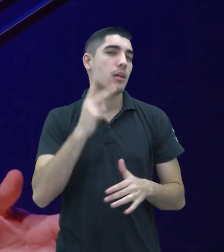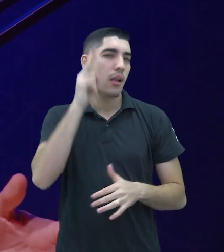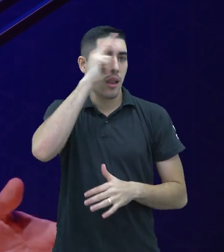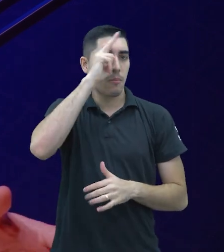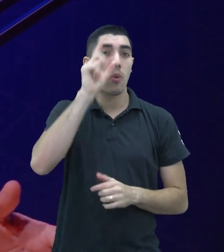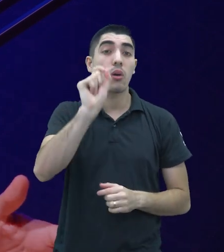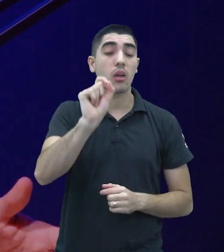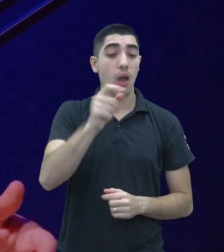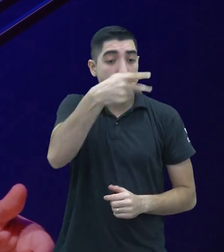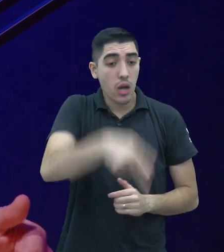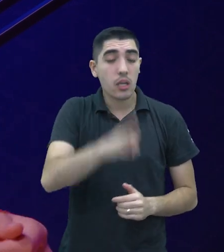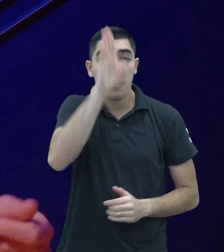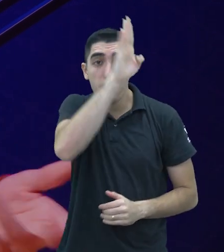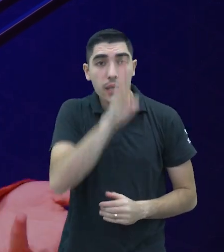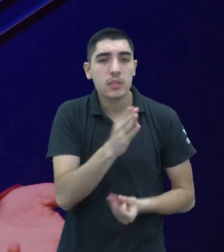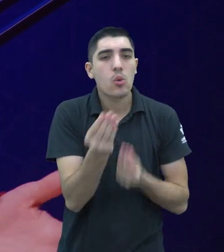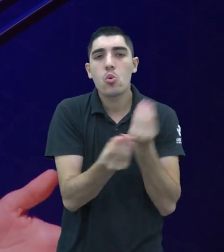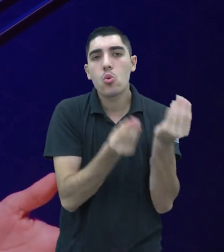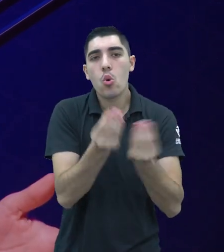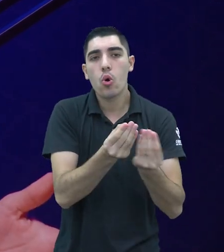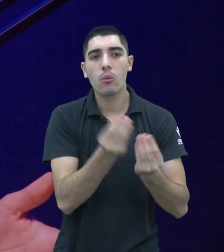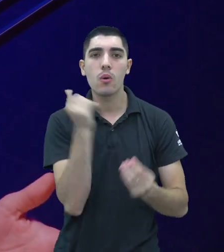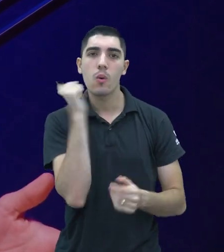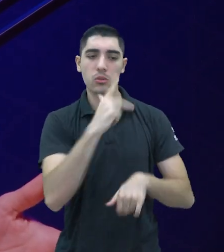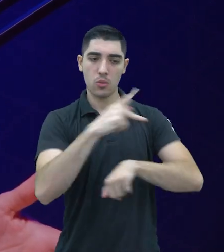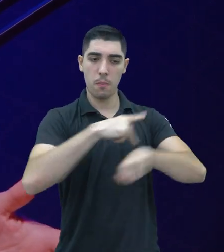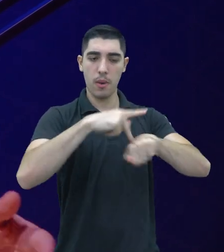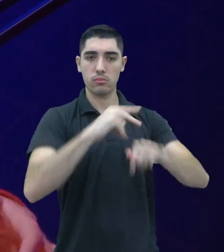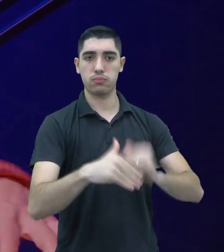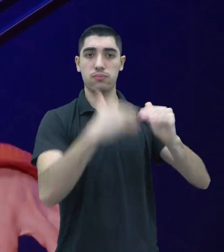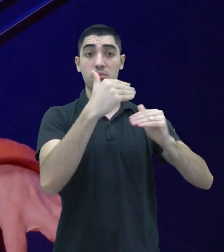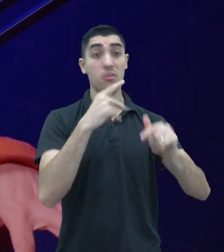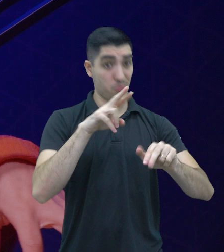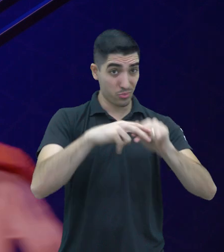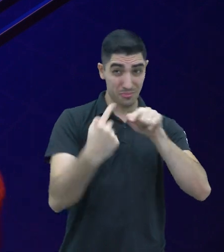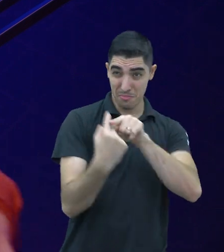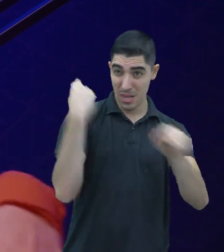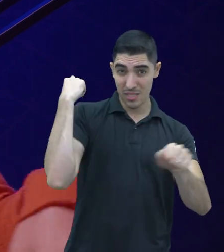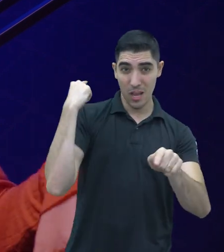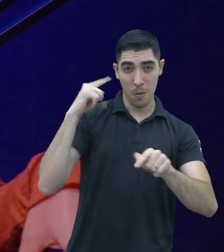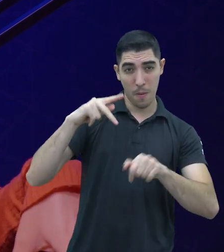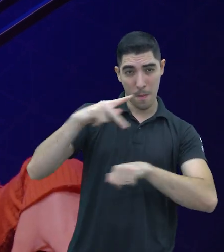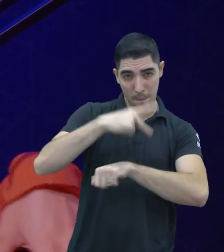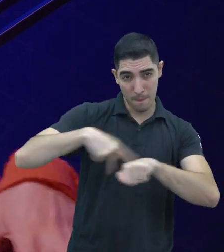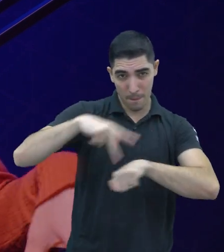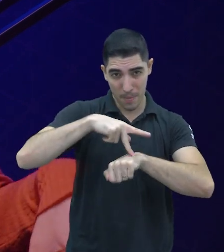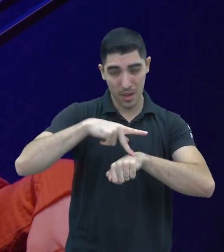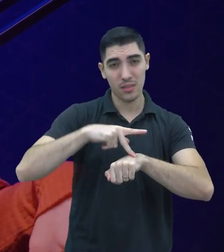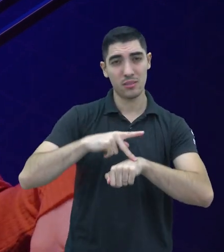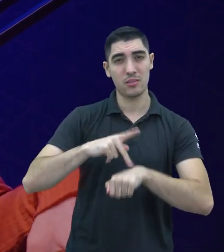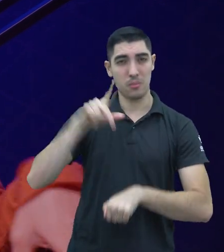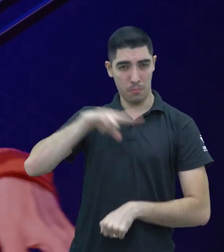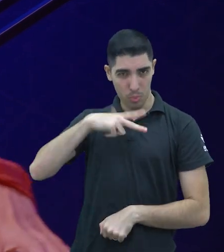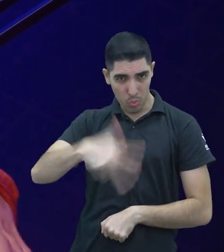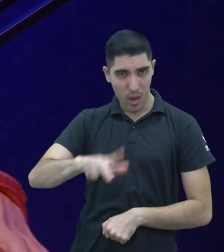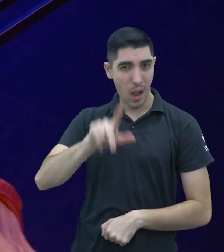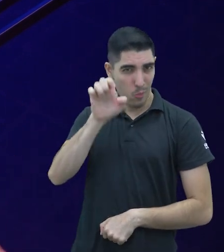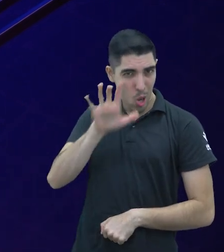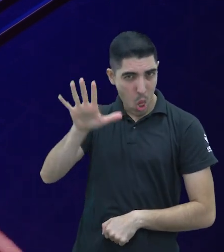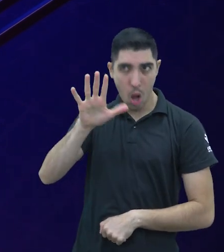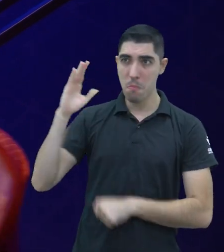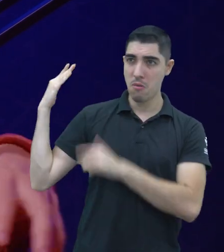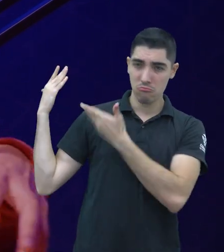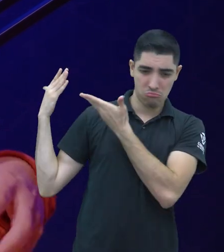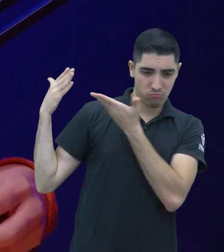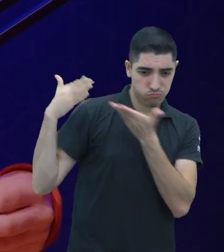do Brasil, né? Como nação, que foi através da dominação europeia, né? Então a gente